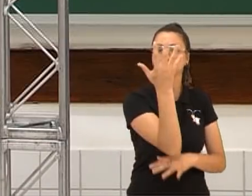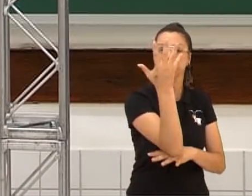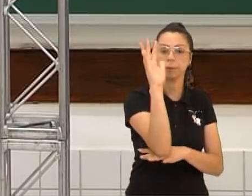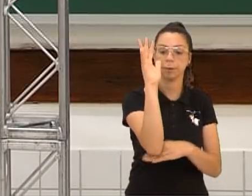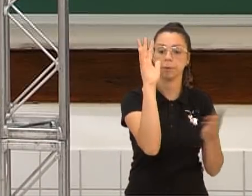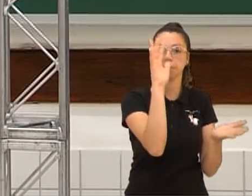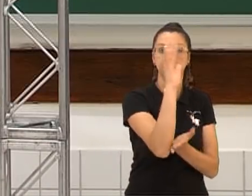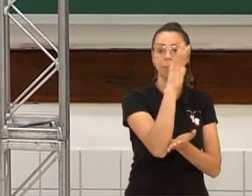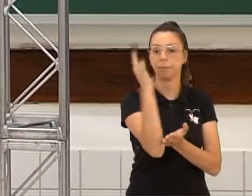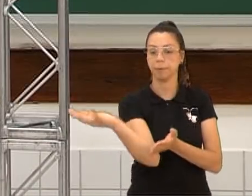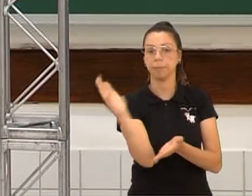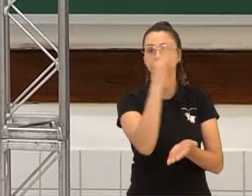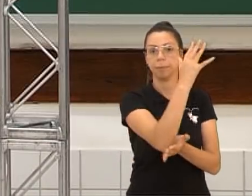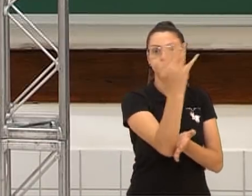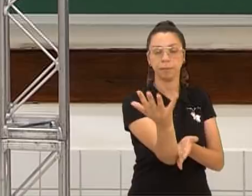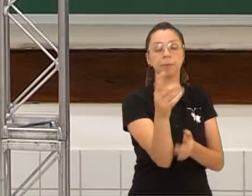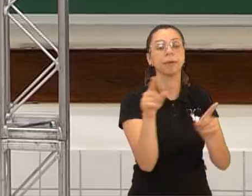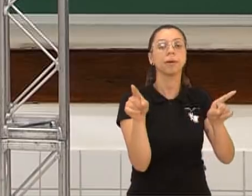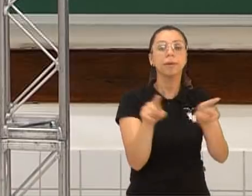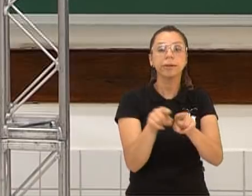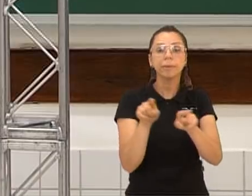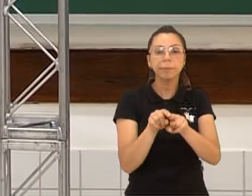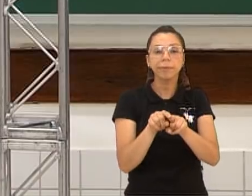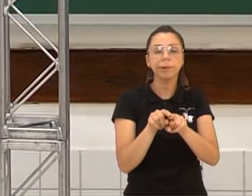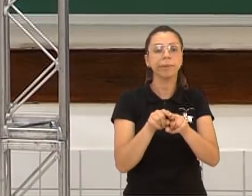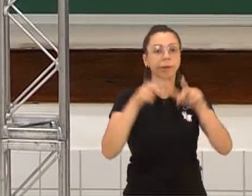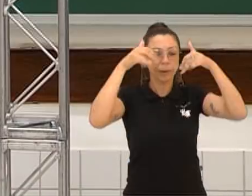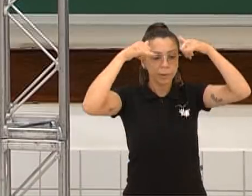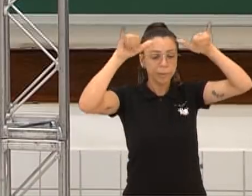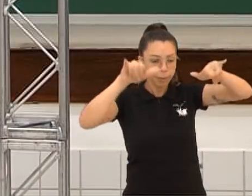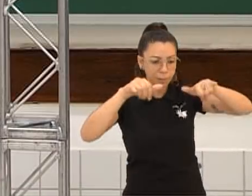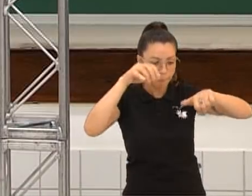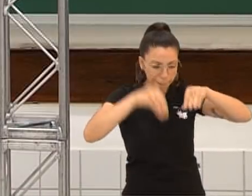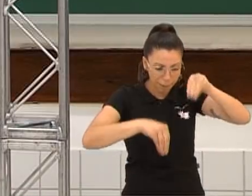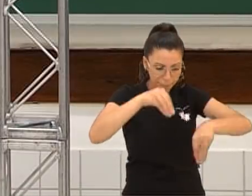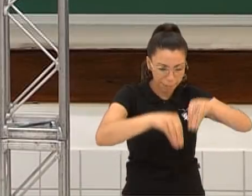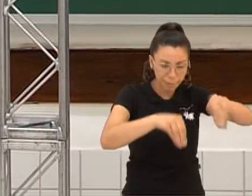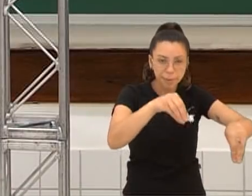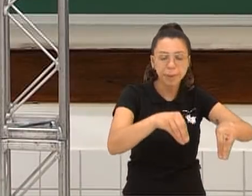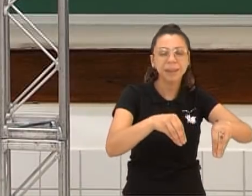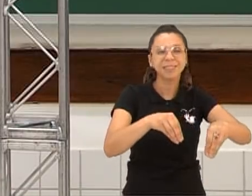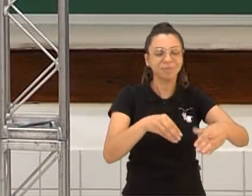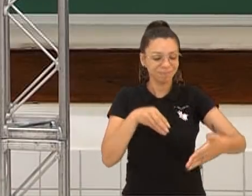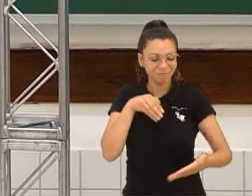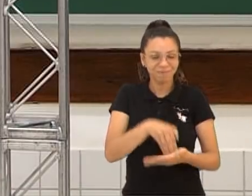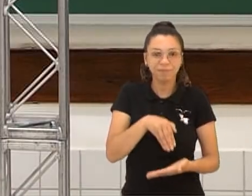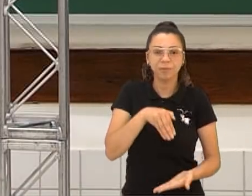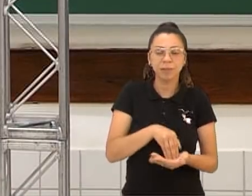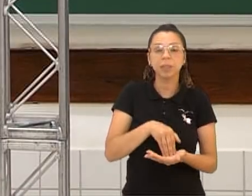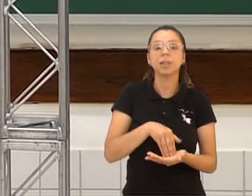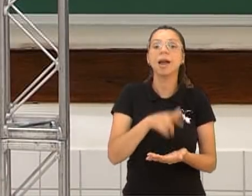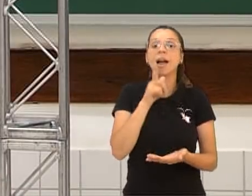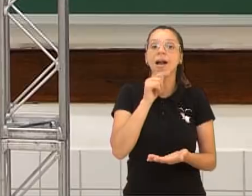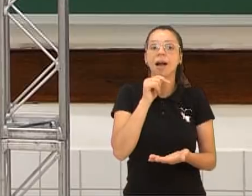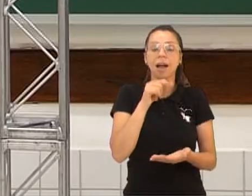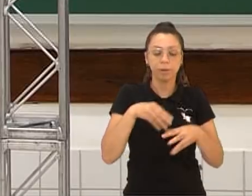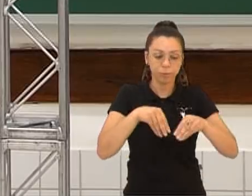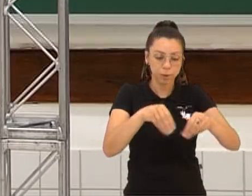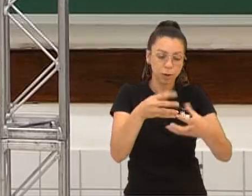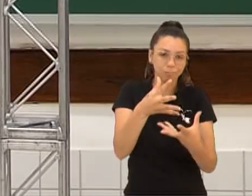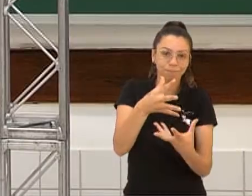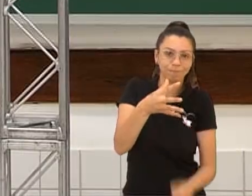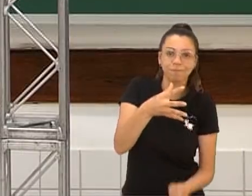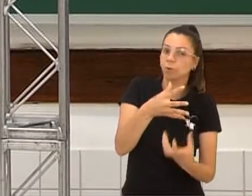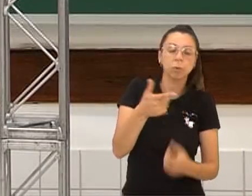de pastagem, e o pisoteio do gado também no solo acaba impedindo o solo de absorver água.